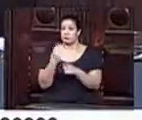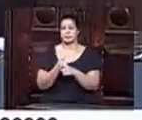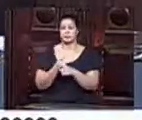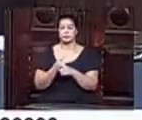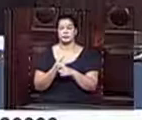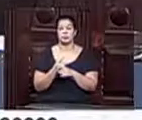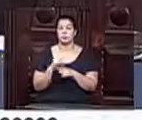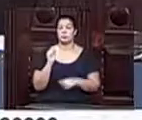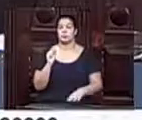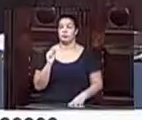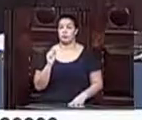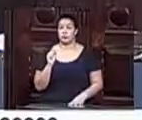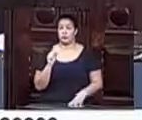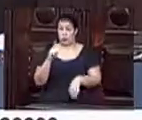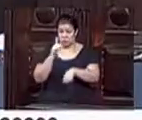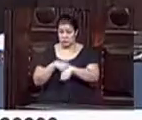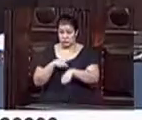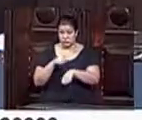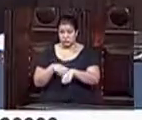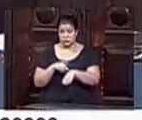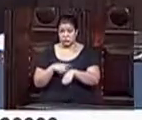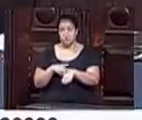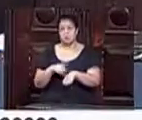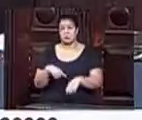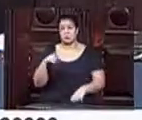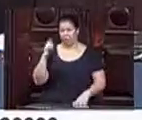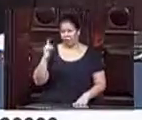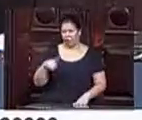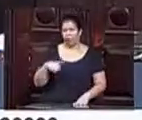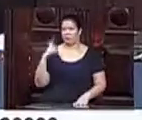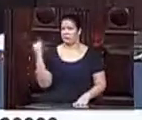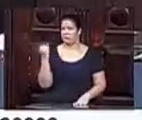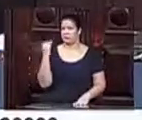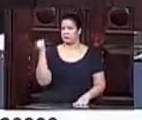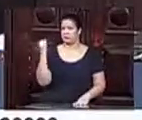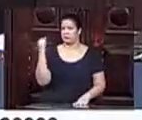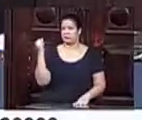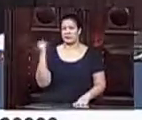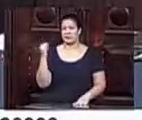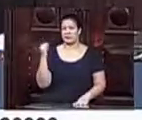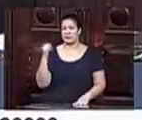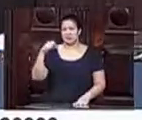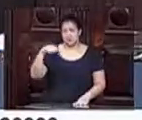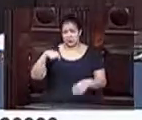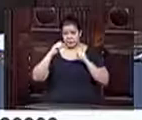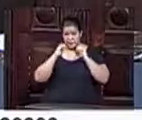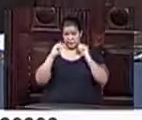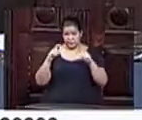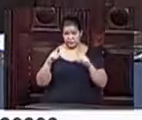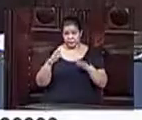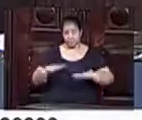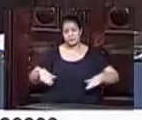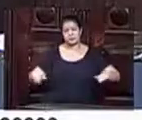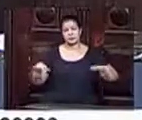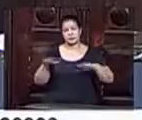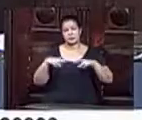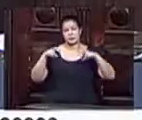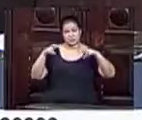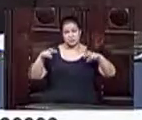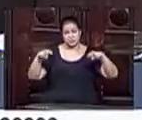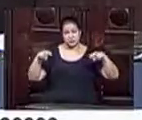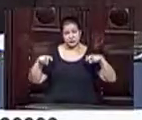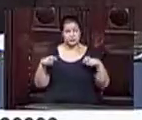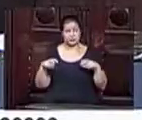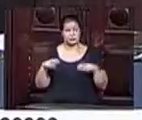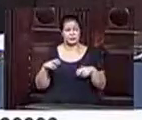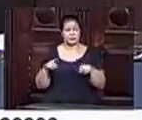quanto esse tema é necessário de discussão nessa casa e é tão